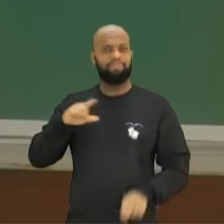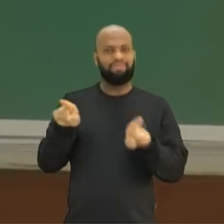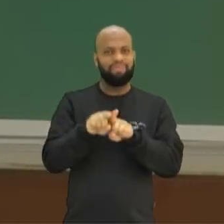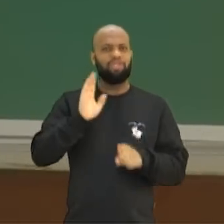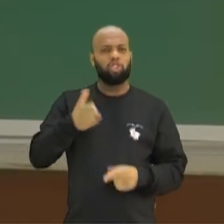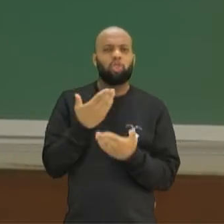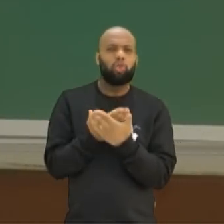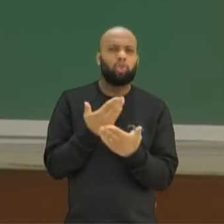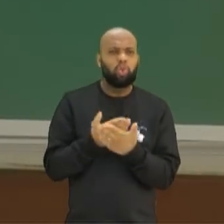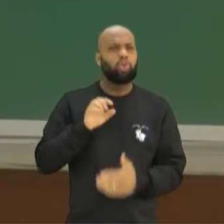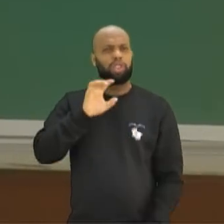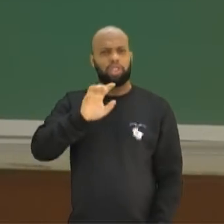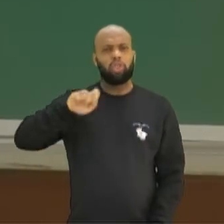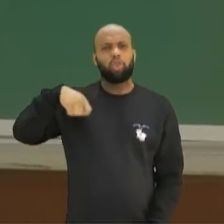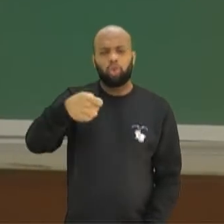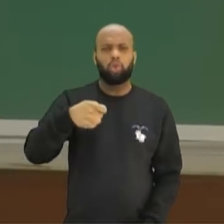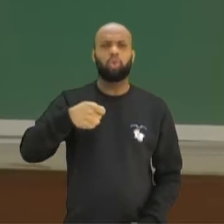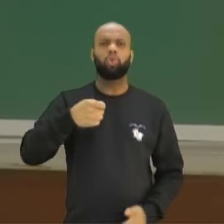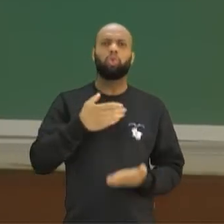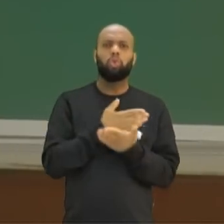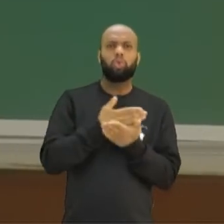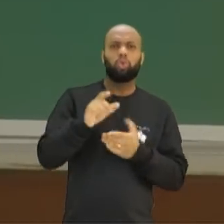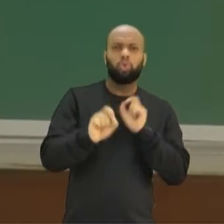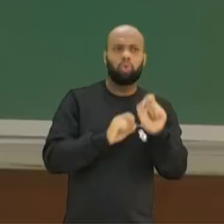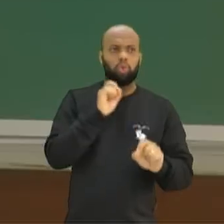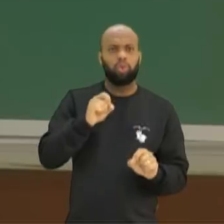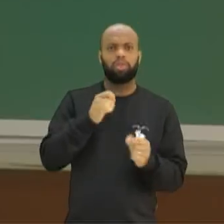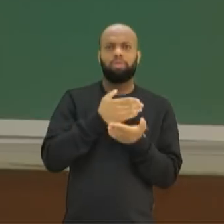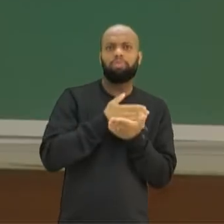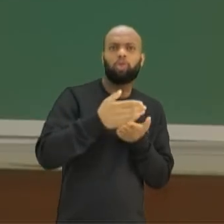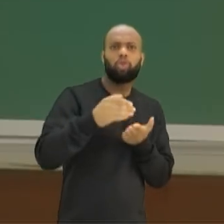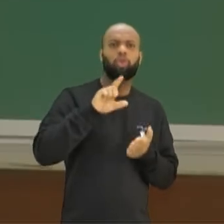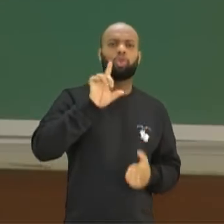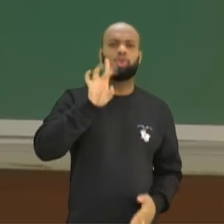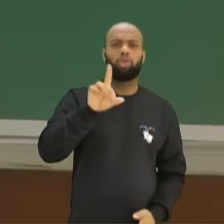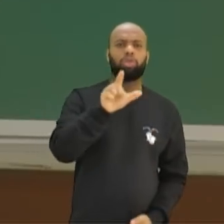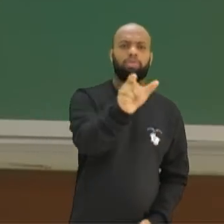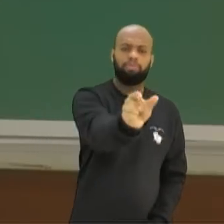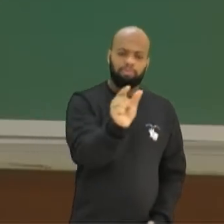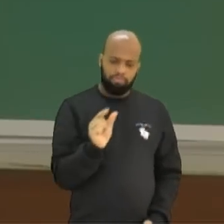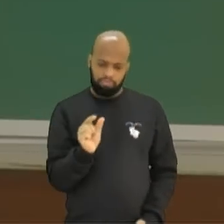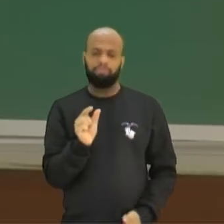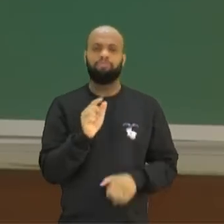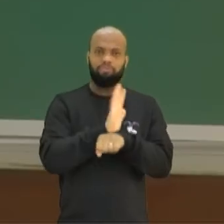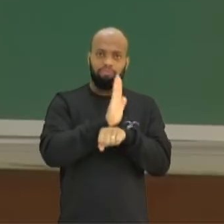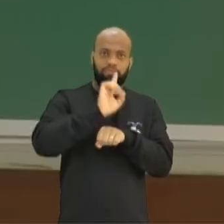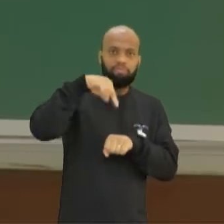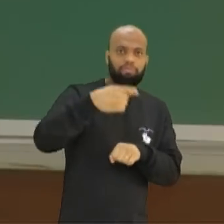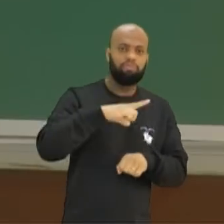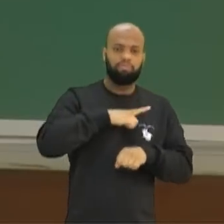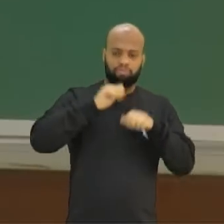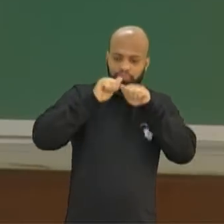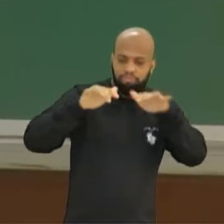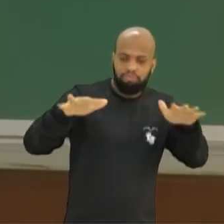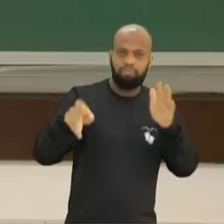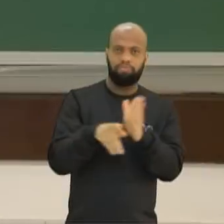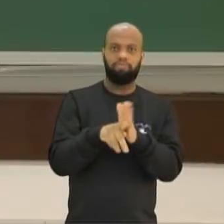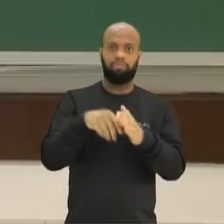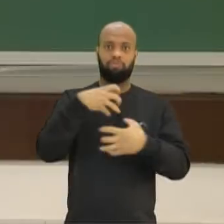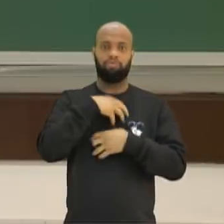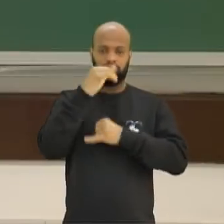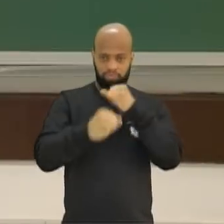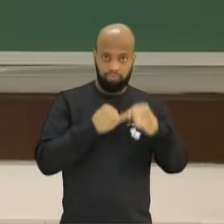ela começou sendo ali como uma locadora e somente depois que ela passou a transmitir os filmes